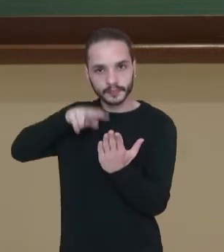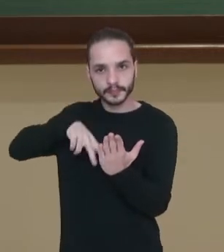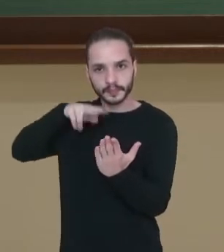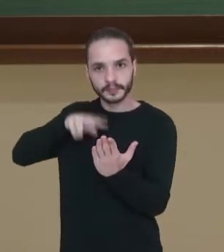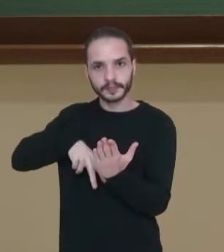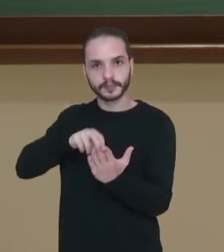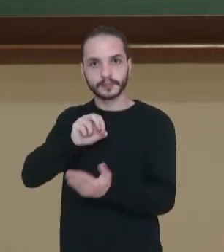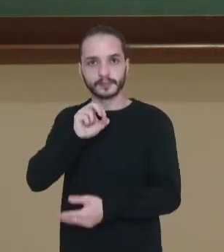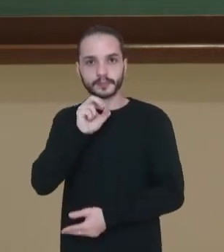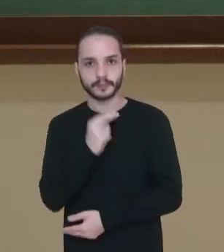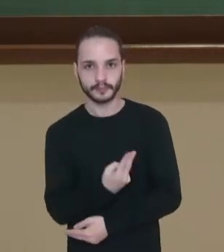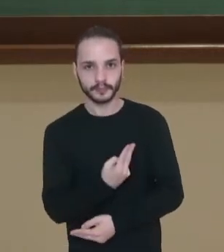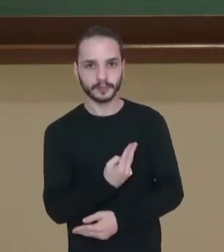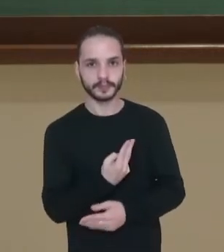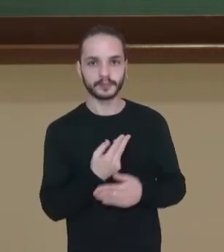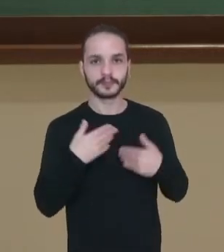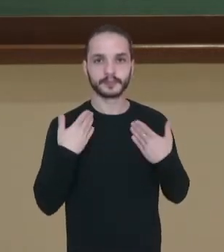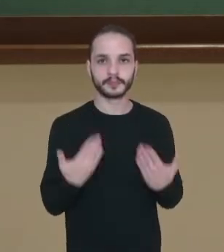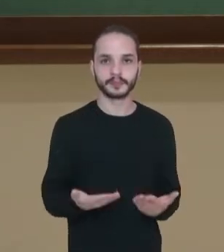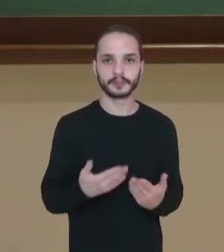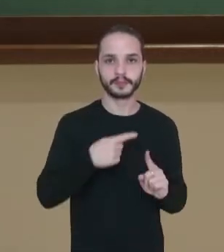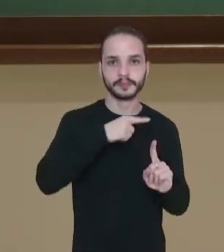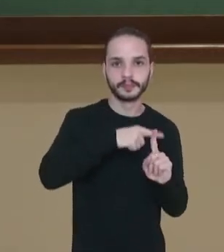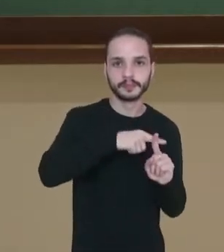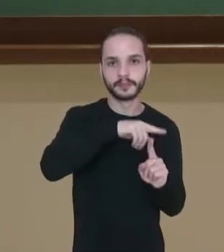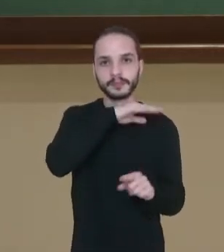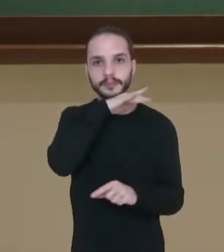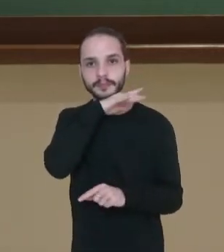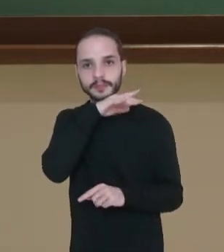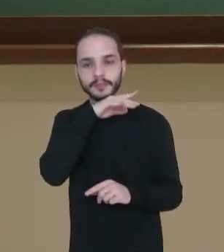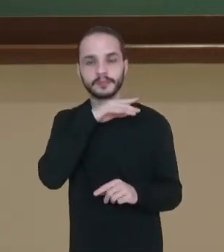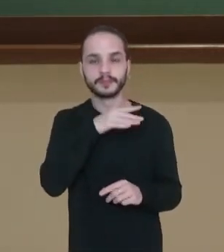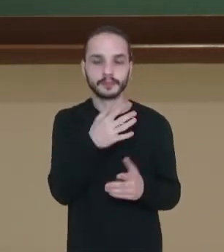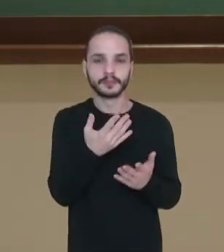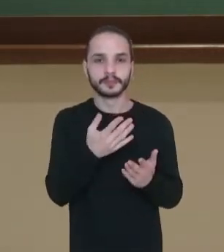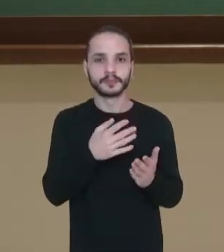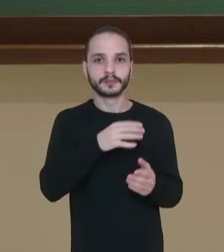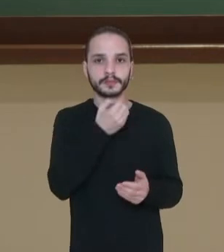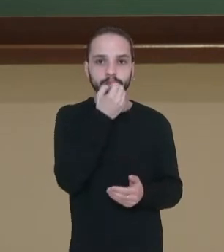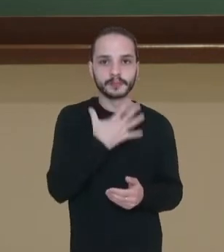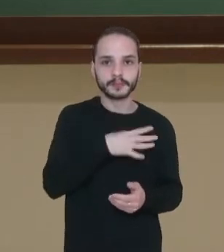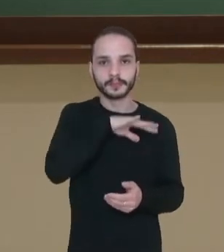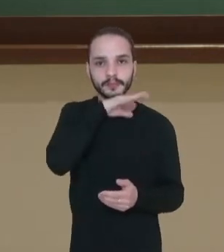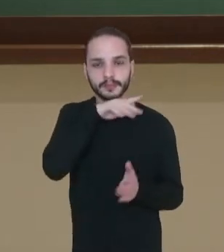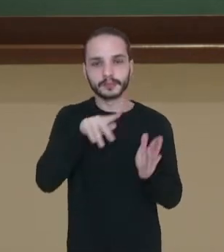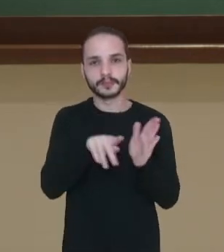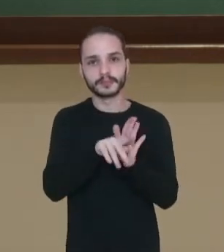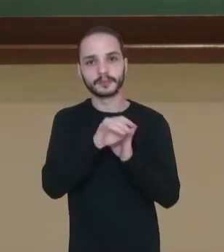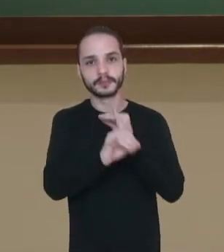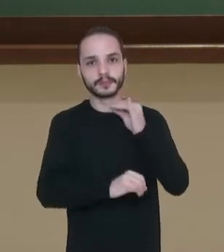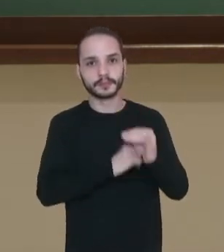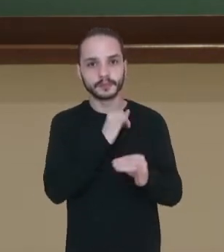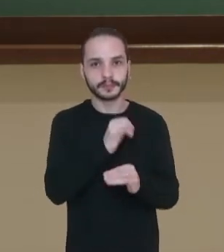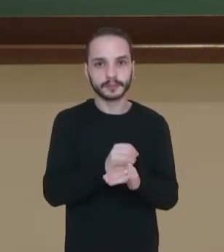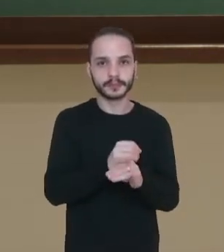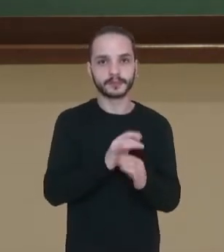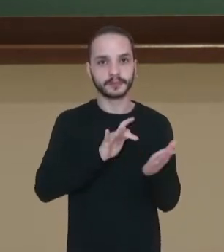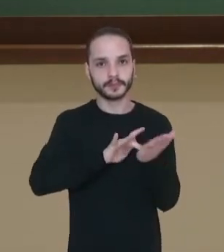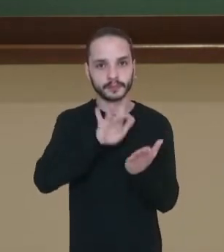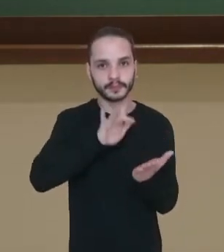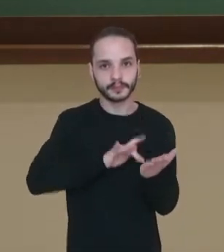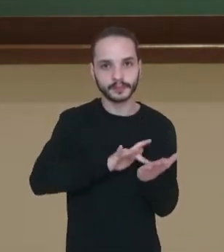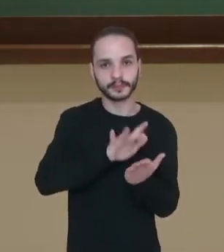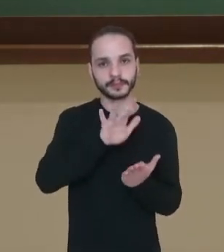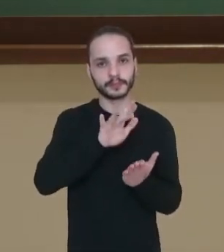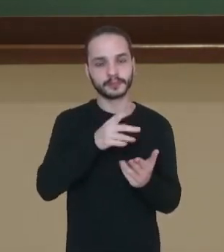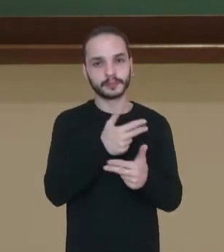né? Ou qual seria a vantagem e a desvantagem de você ter esse livro na modalidade disponibilizada no ambiente virtual